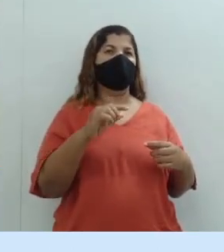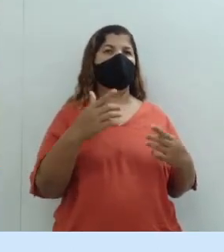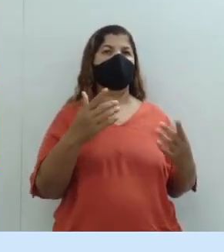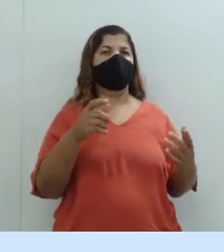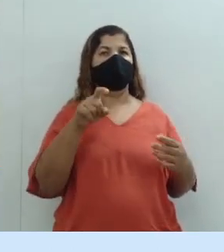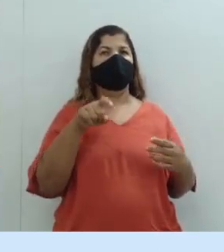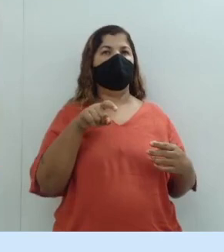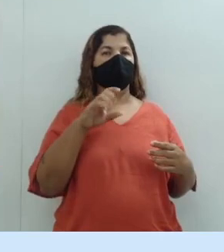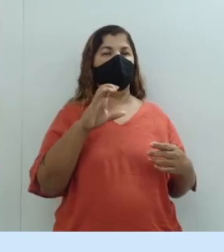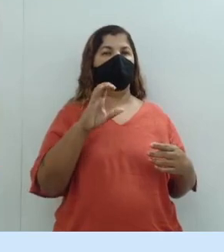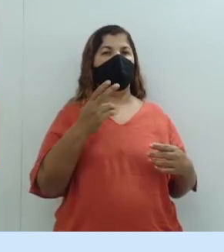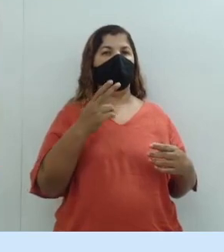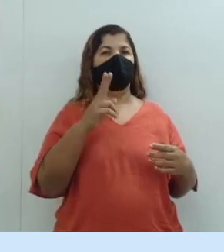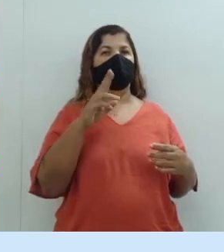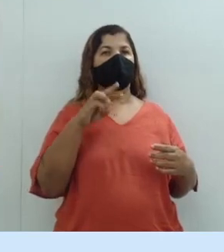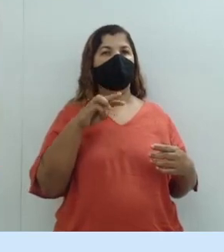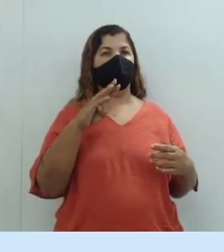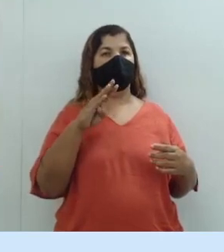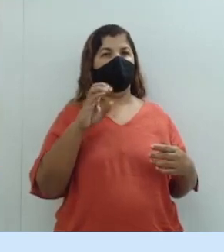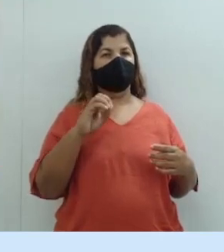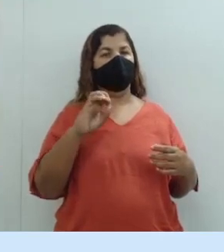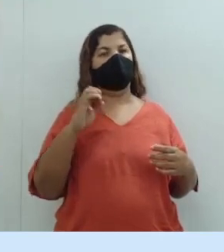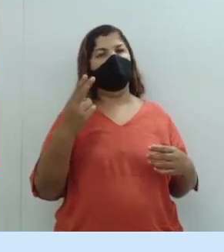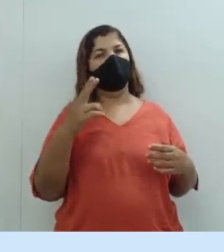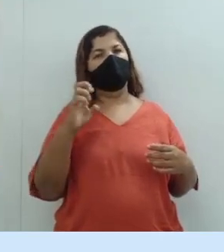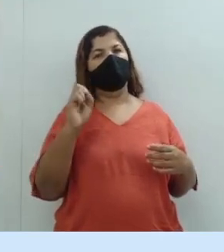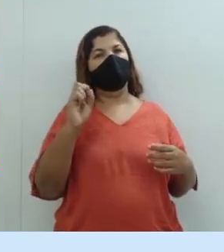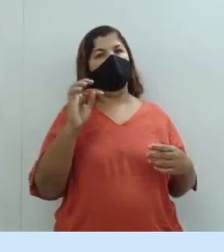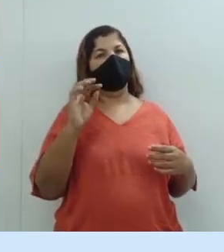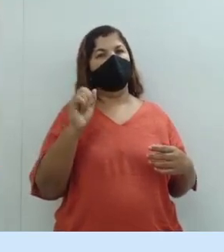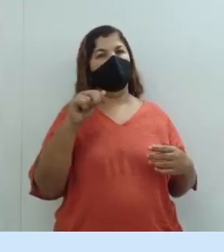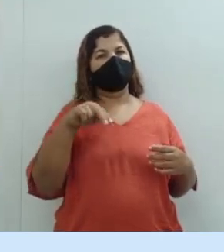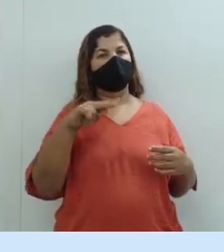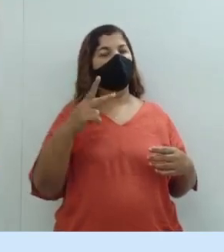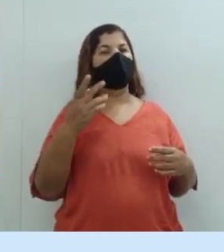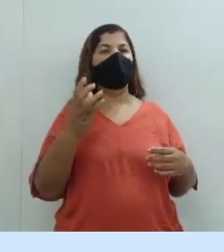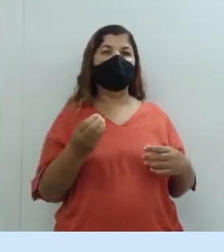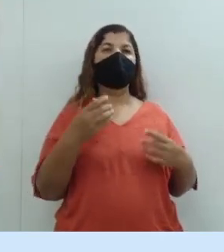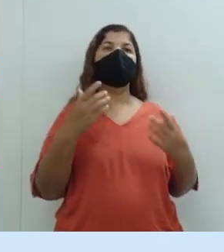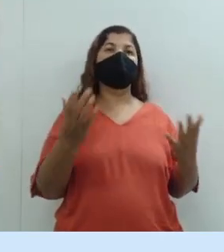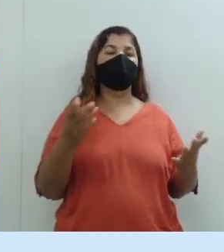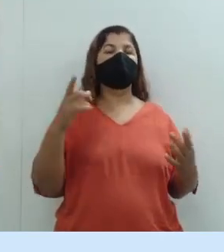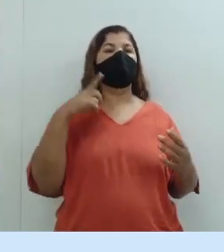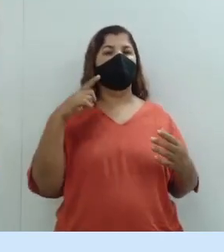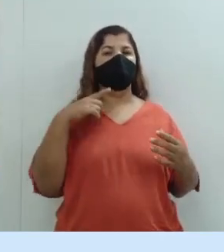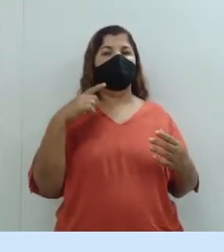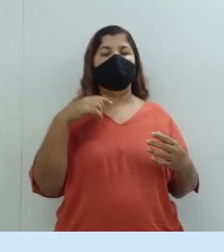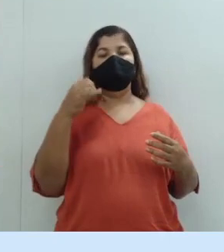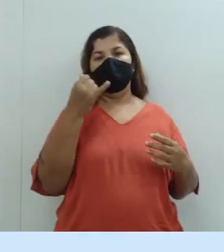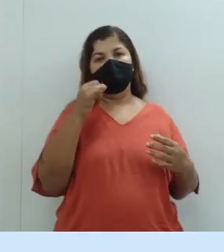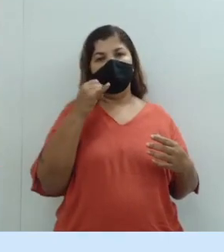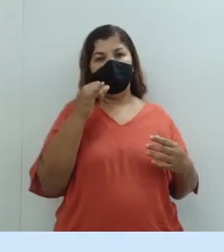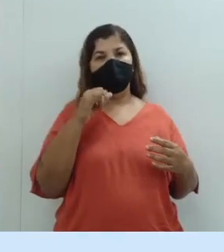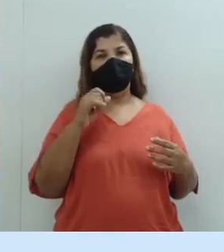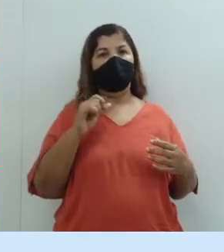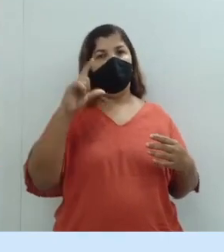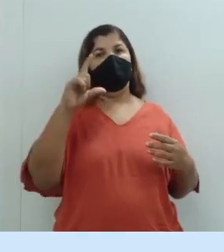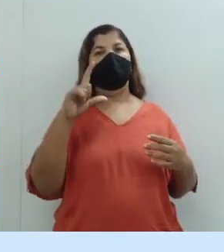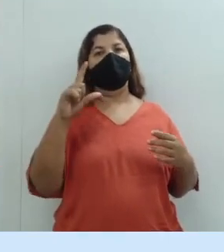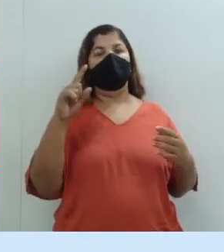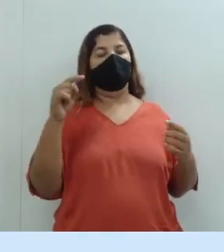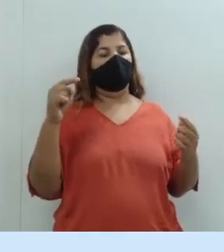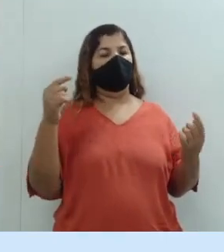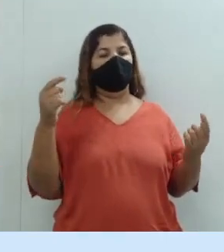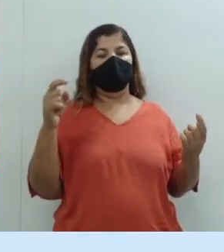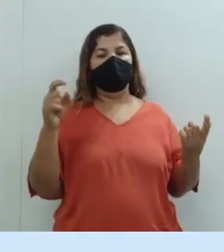o estânio, que ao serem atravessados por uma corrente elétrica de intensidade maior que um determinado valor, se fundem